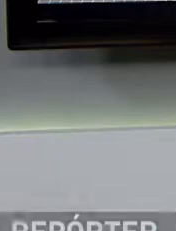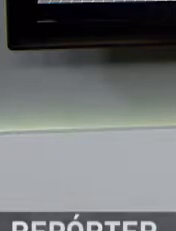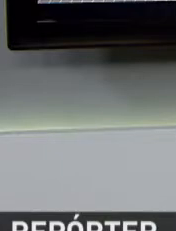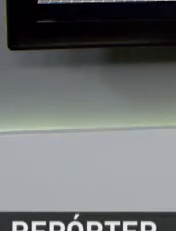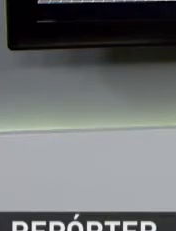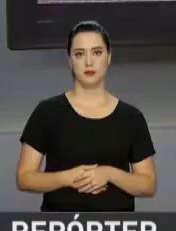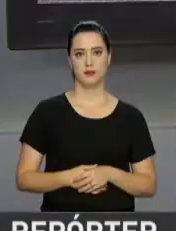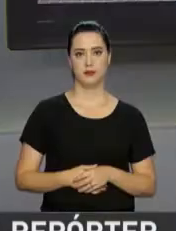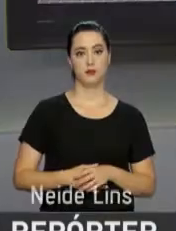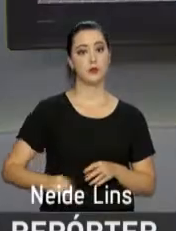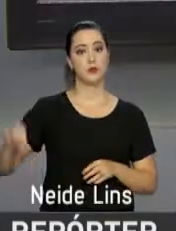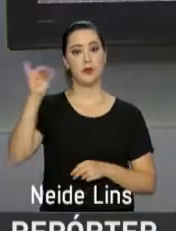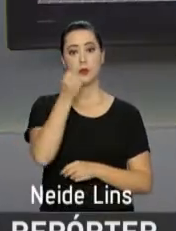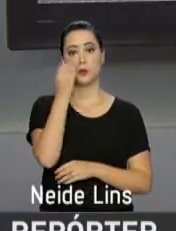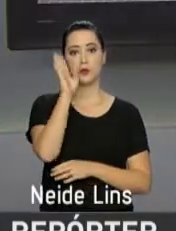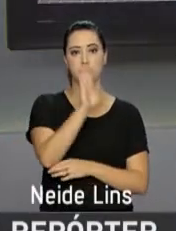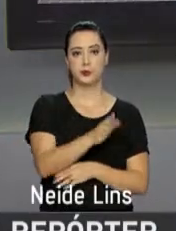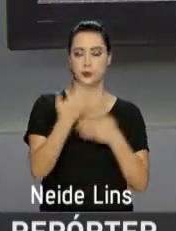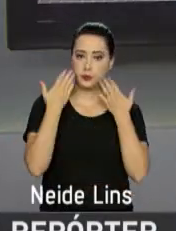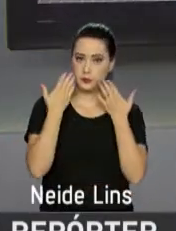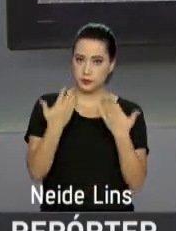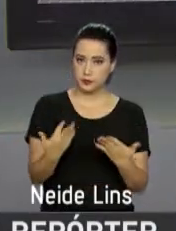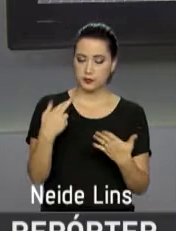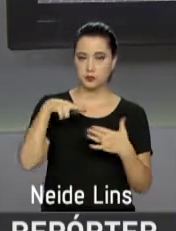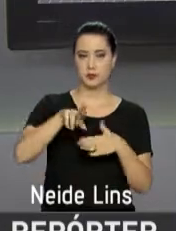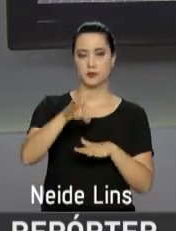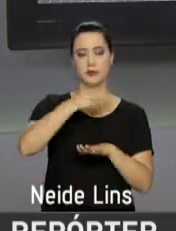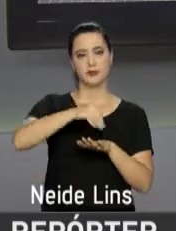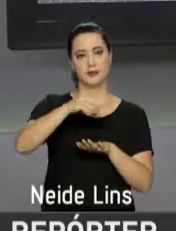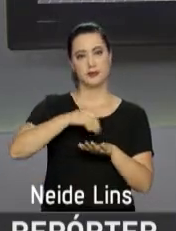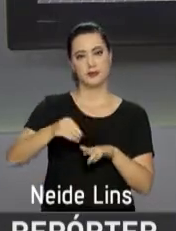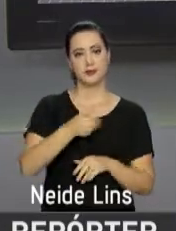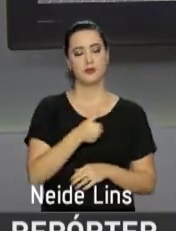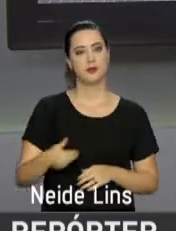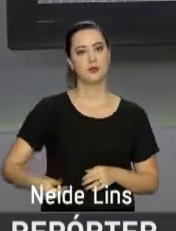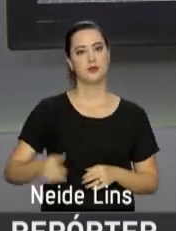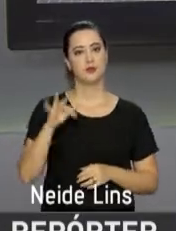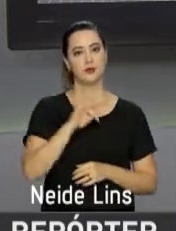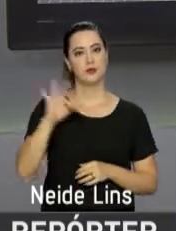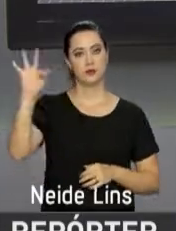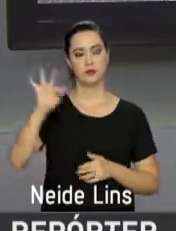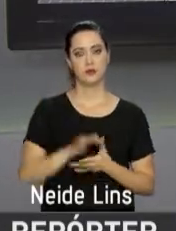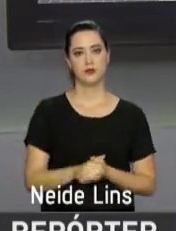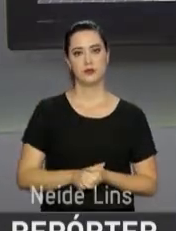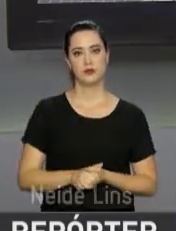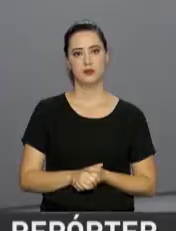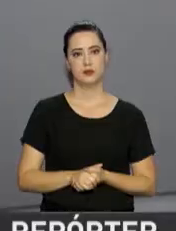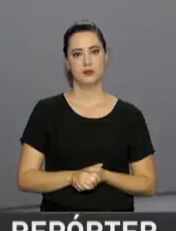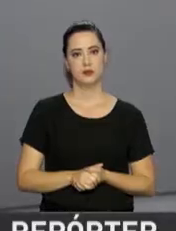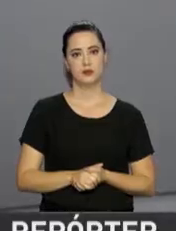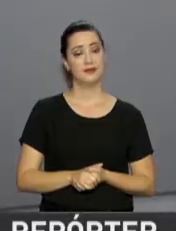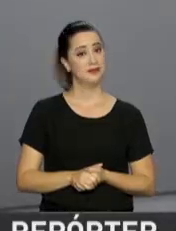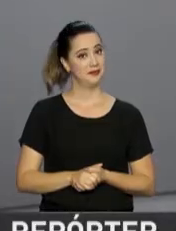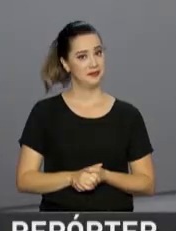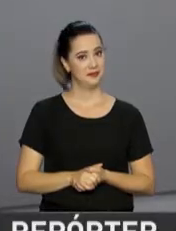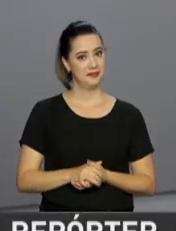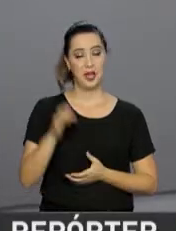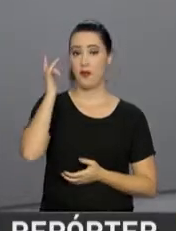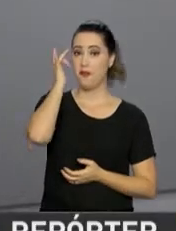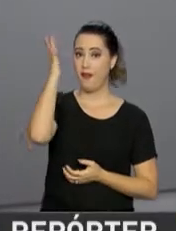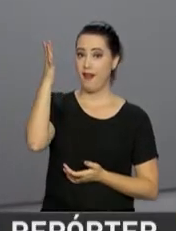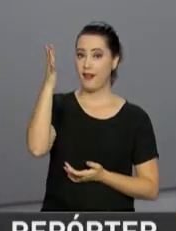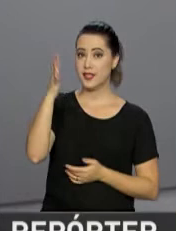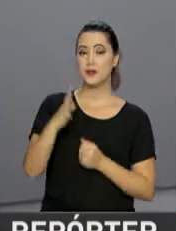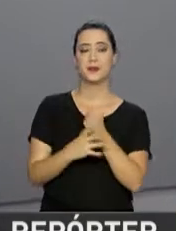olá boa tarde começa agora mais um repórter nbr com as notícias do governo federal uma forma